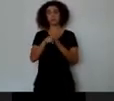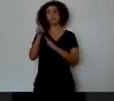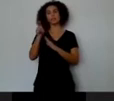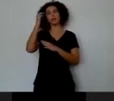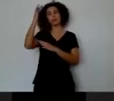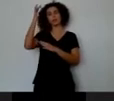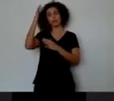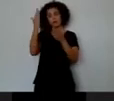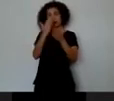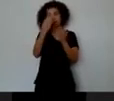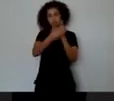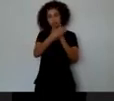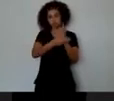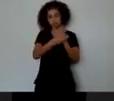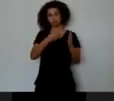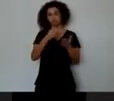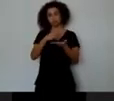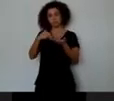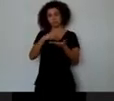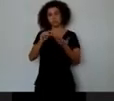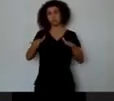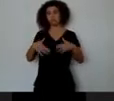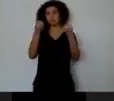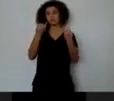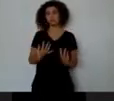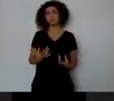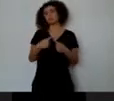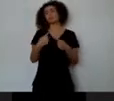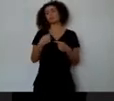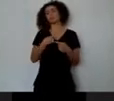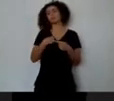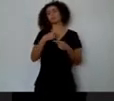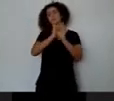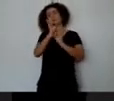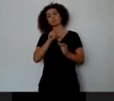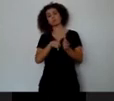trabalho. Ou seja, falar para quem, para quê, por que esse trabalho.